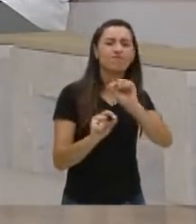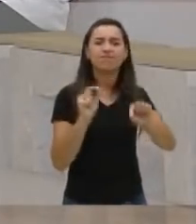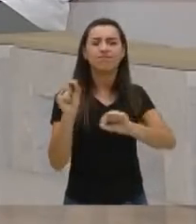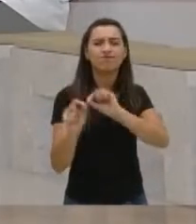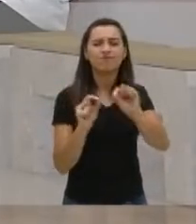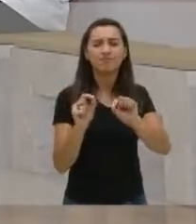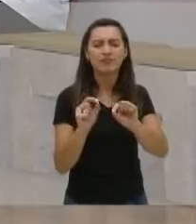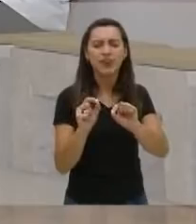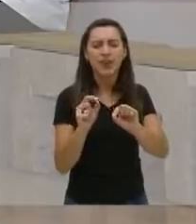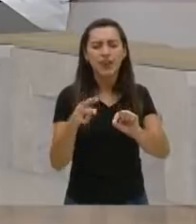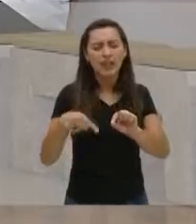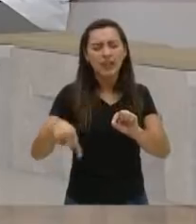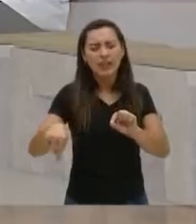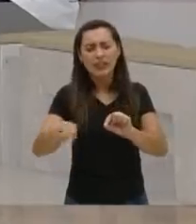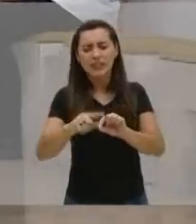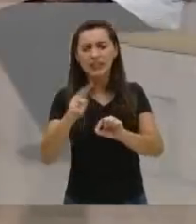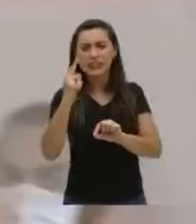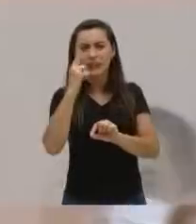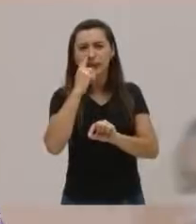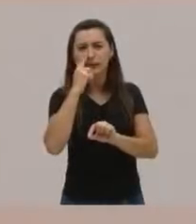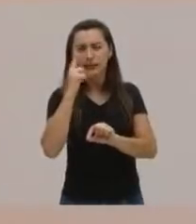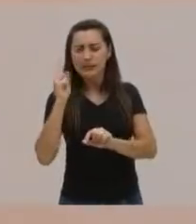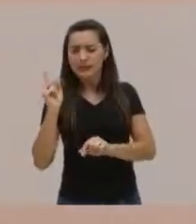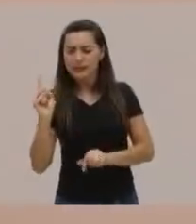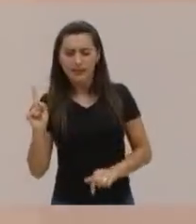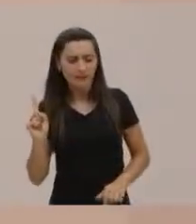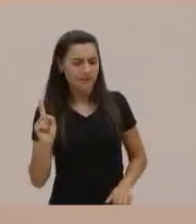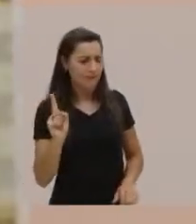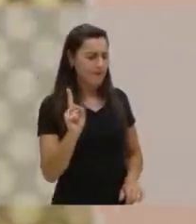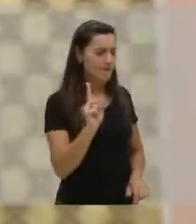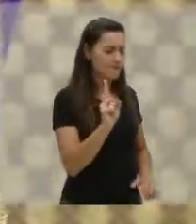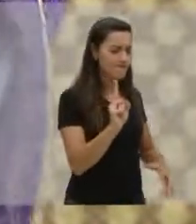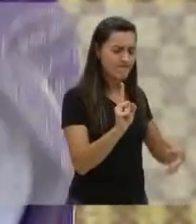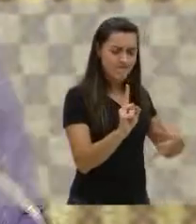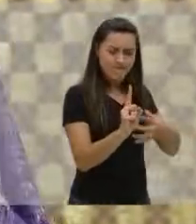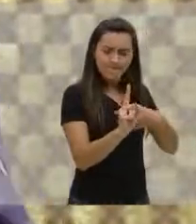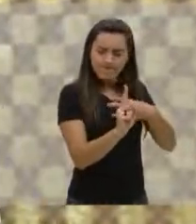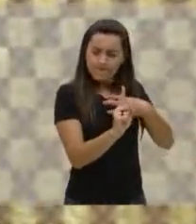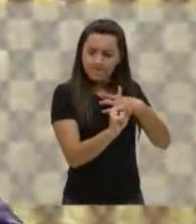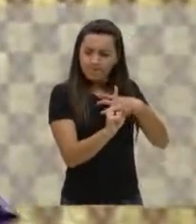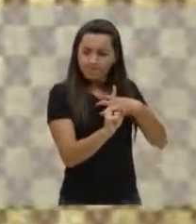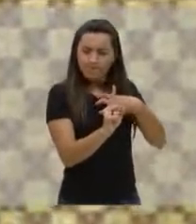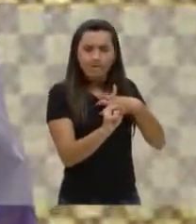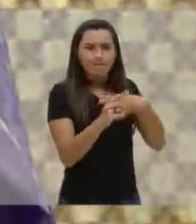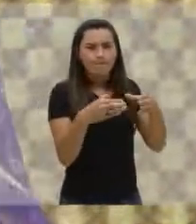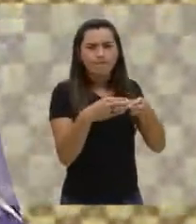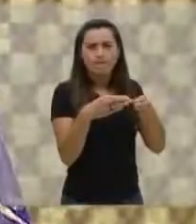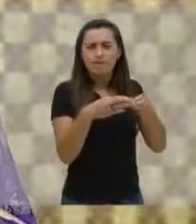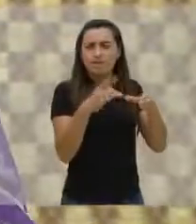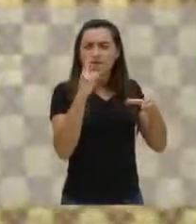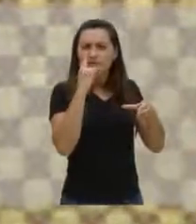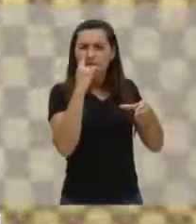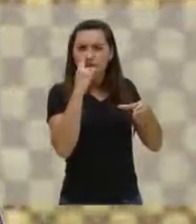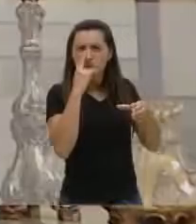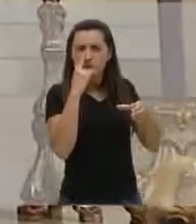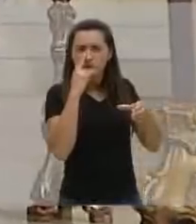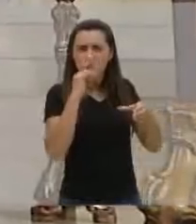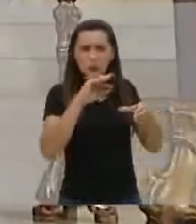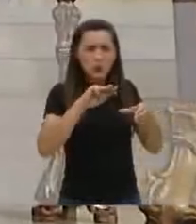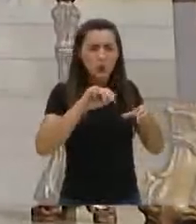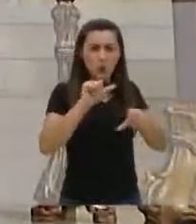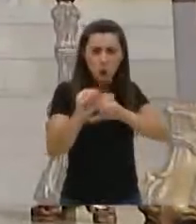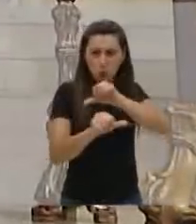alguma coisa aconteceu que, estando para celebrar a Páscoa, aquele grupo de gregos